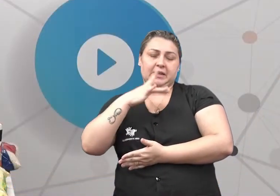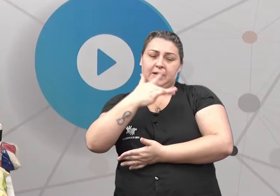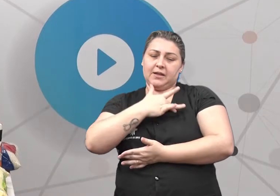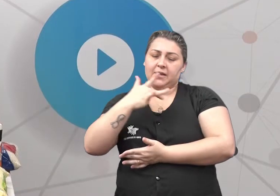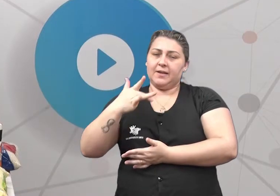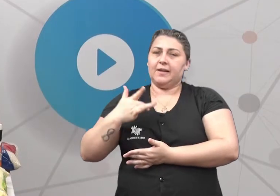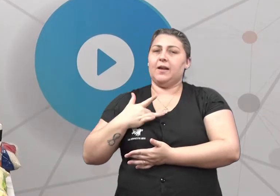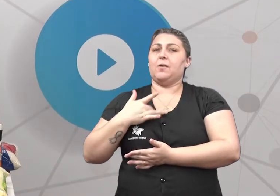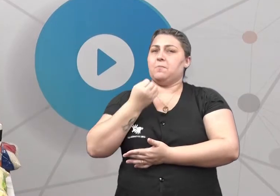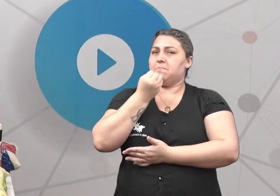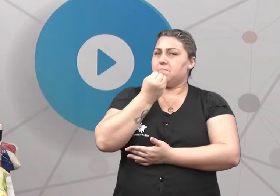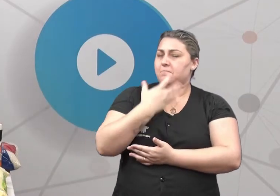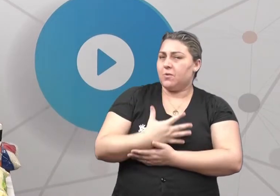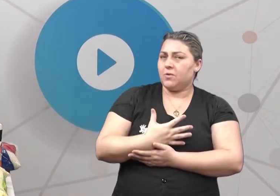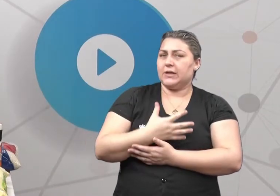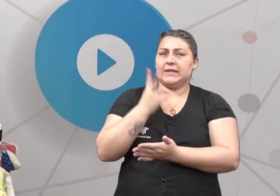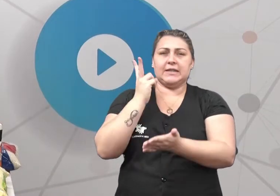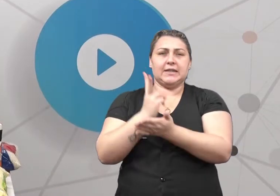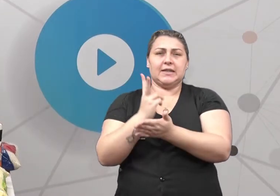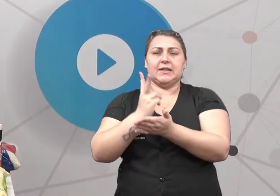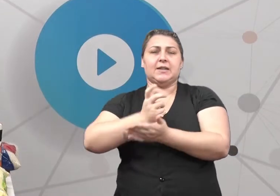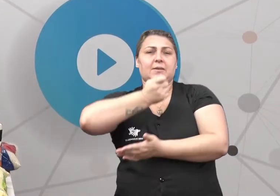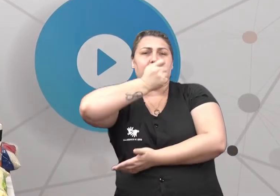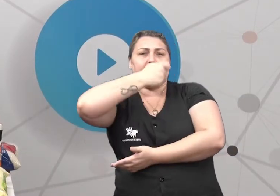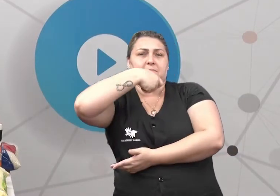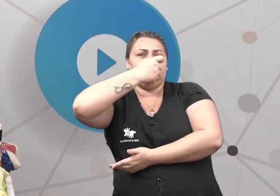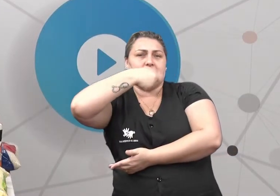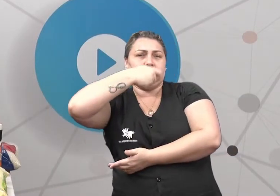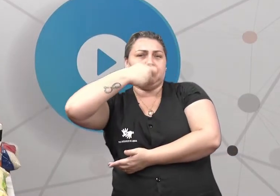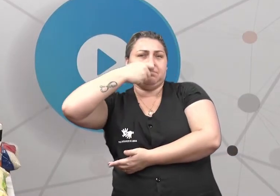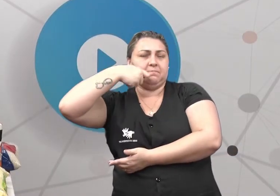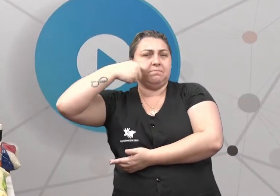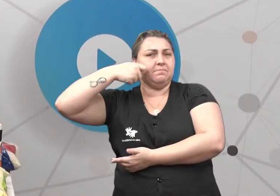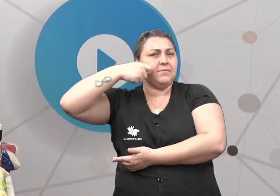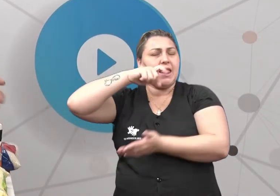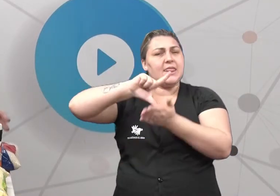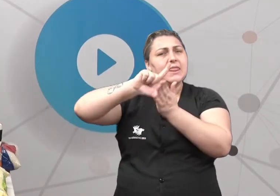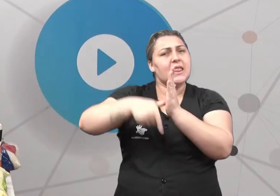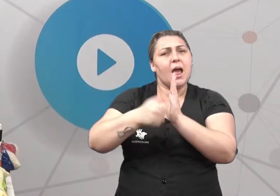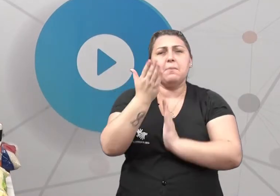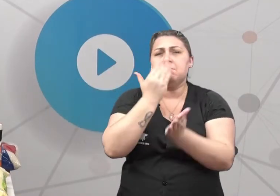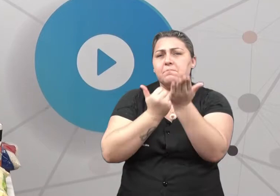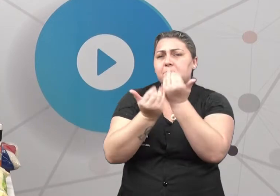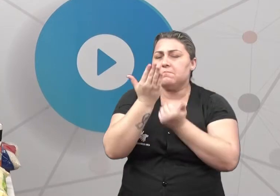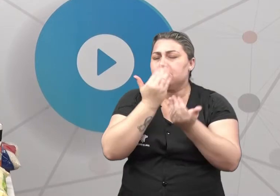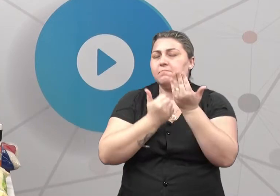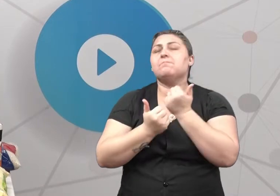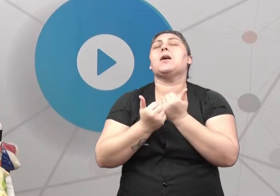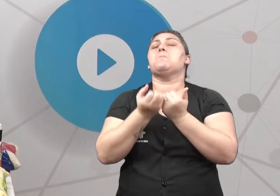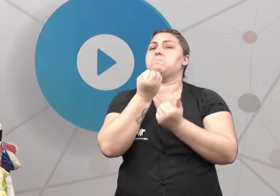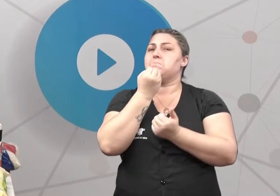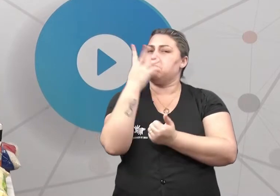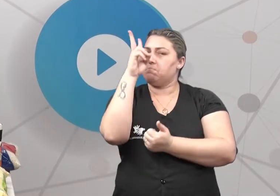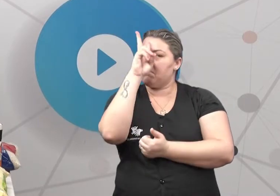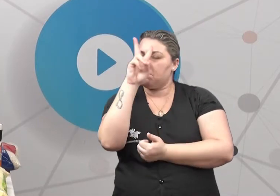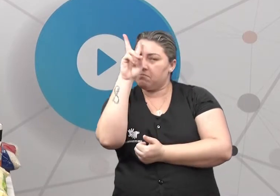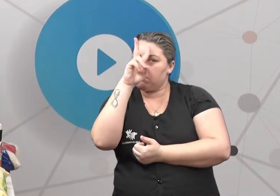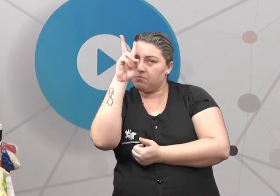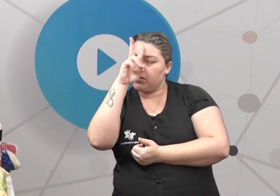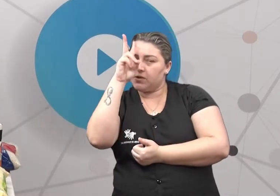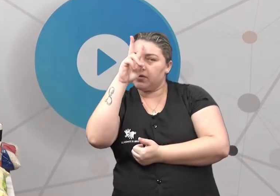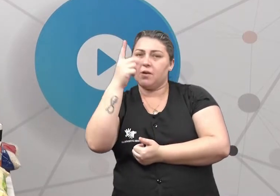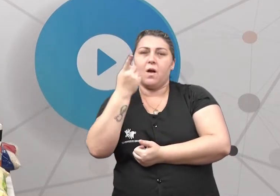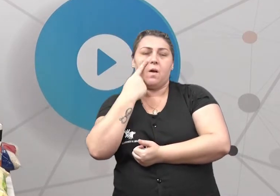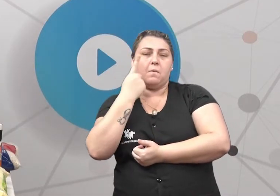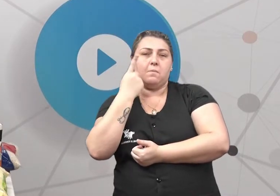saúde bucal. Sempre escovarmos nossos dentes depois das refeições, é bom lembrar disso. Então,